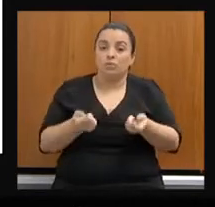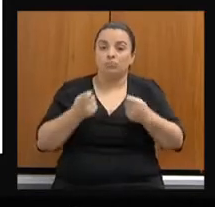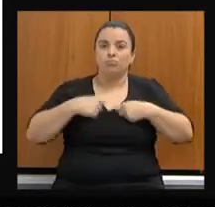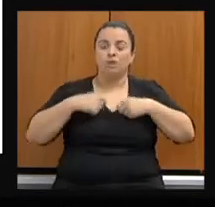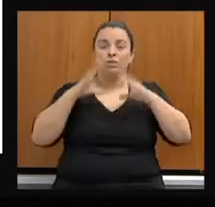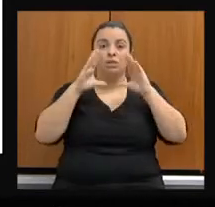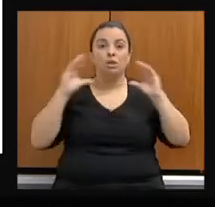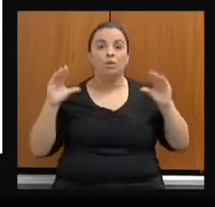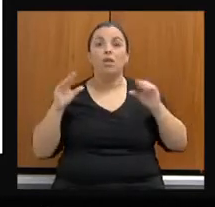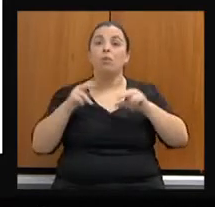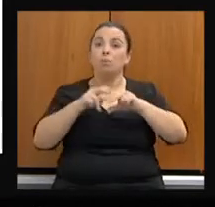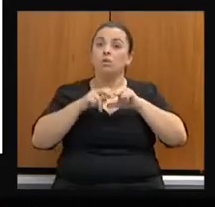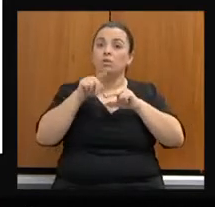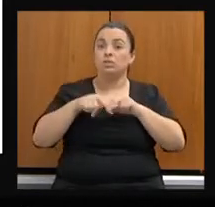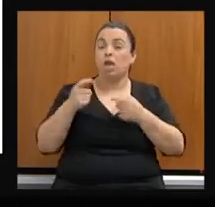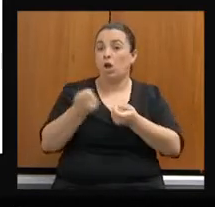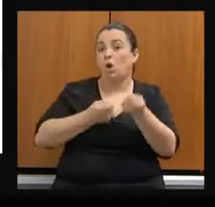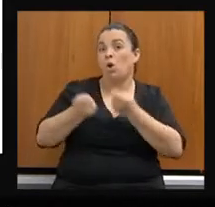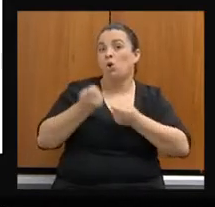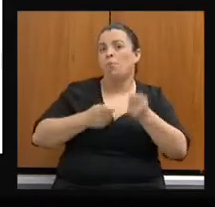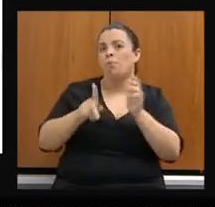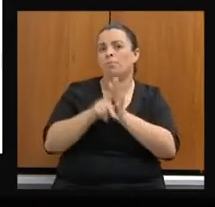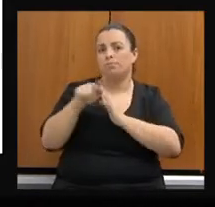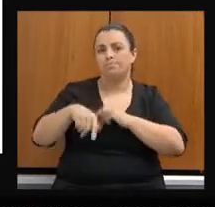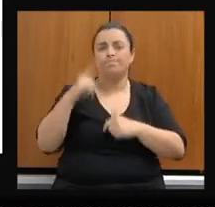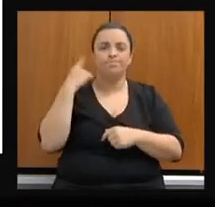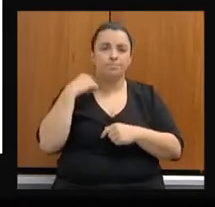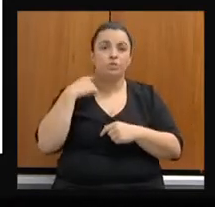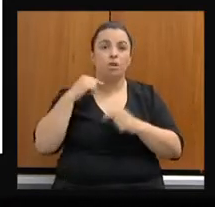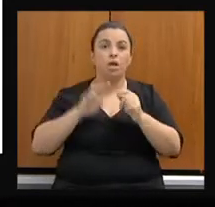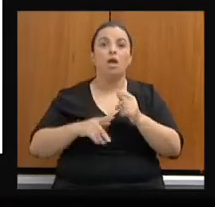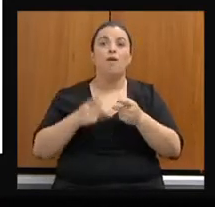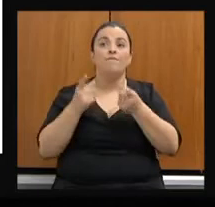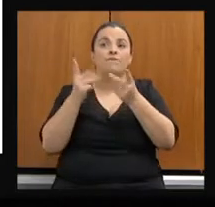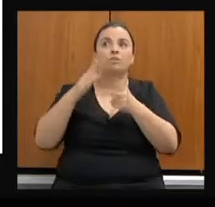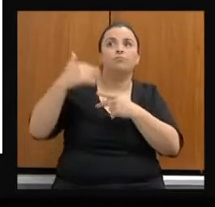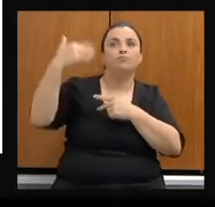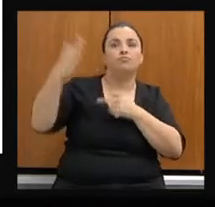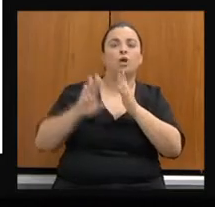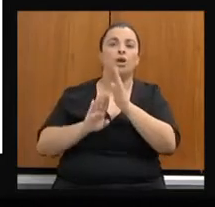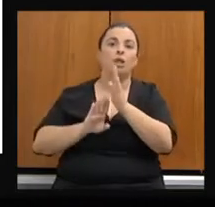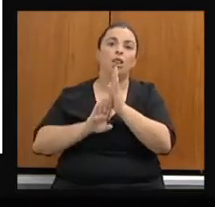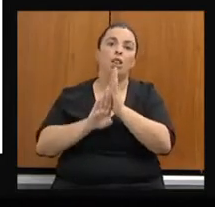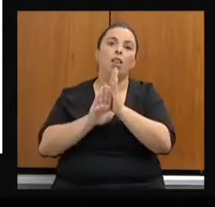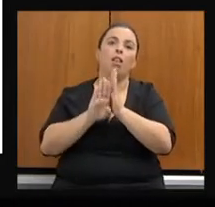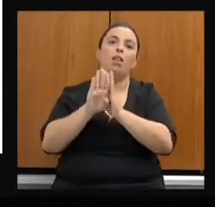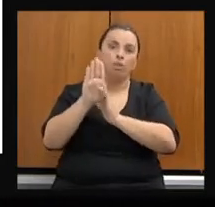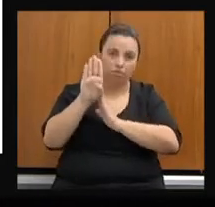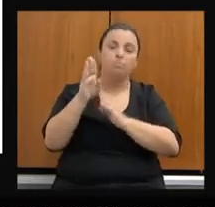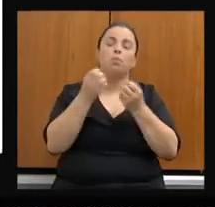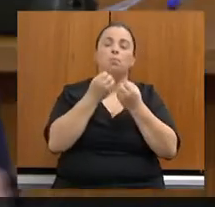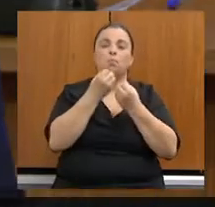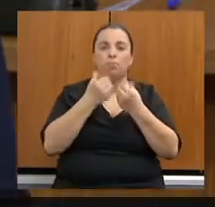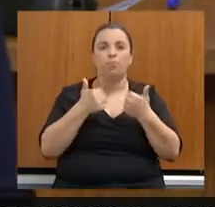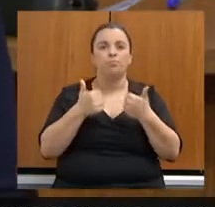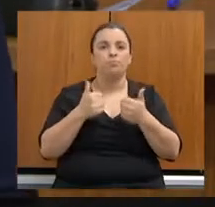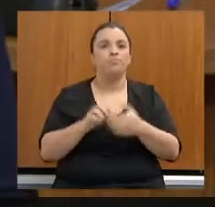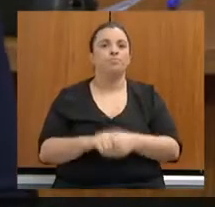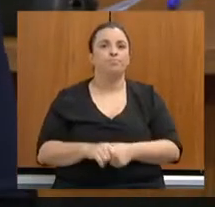para a economia do nosso Estado é essas Esse aumento nas exportações aqui no ano de 2020